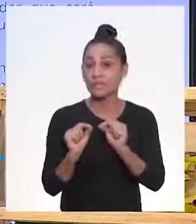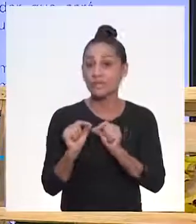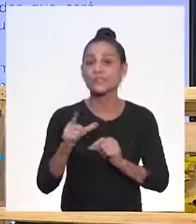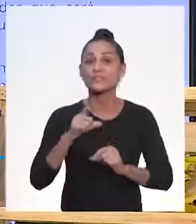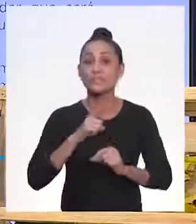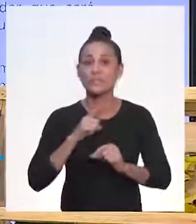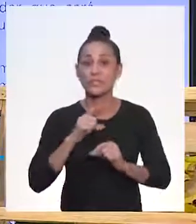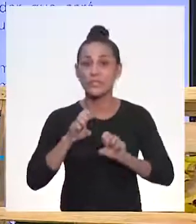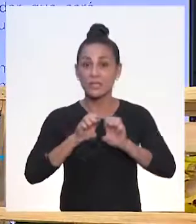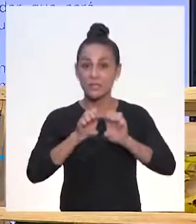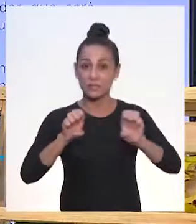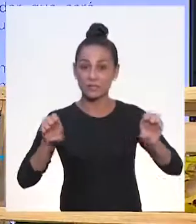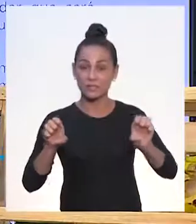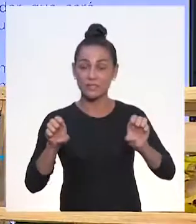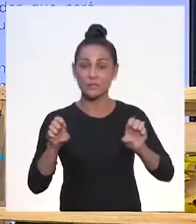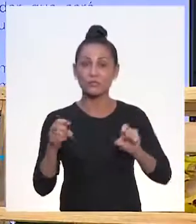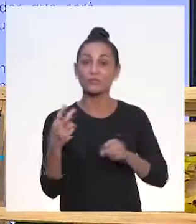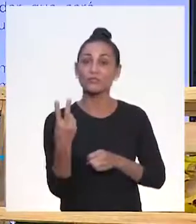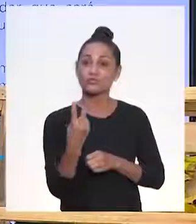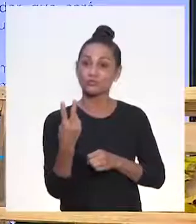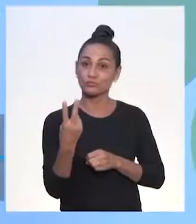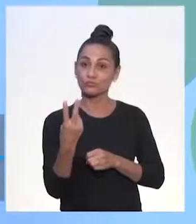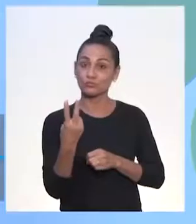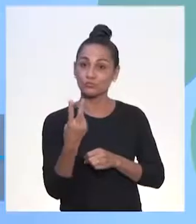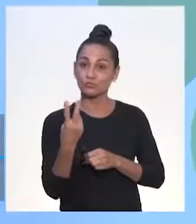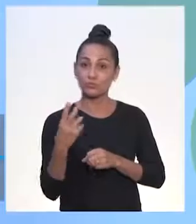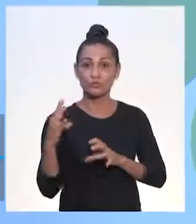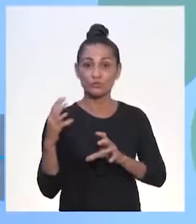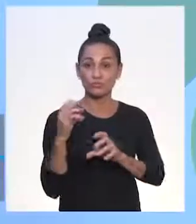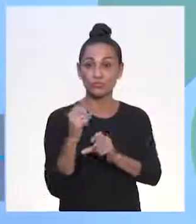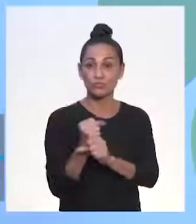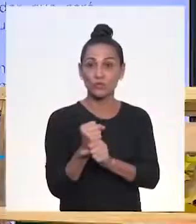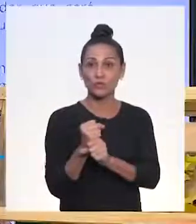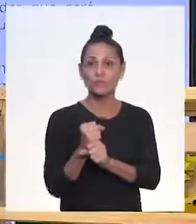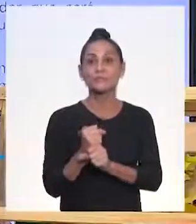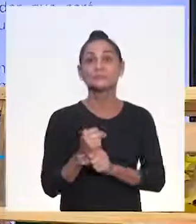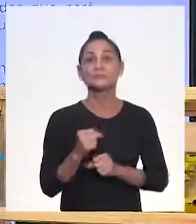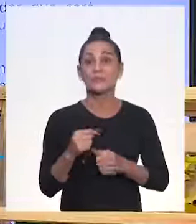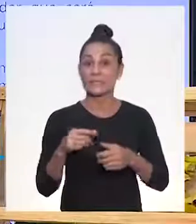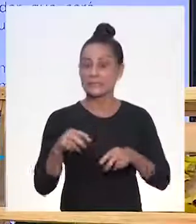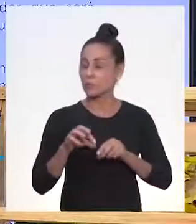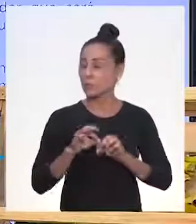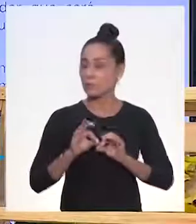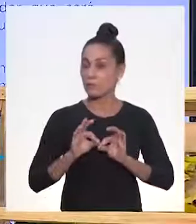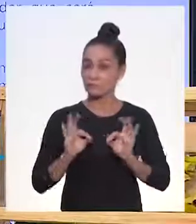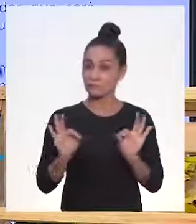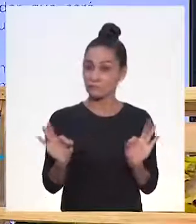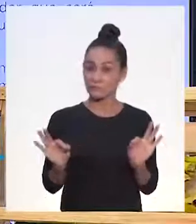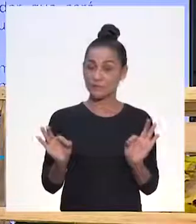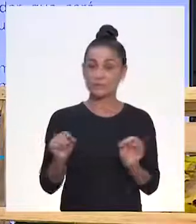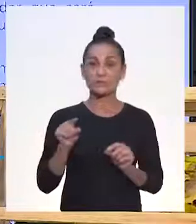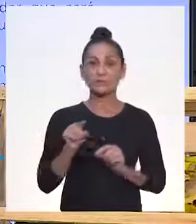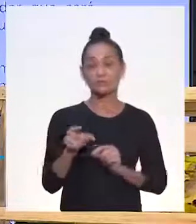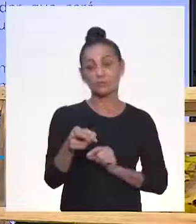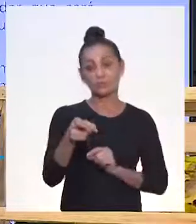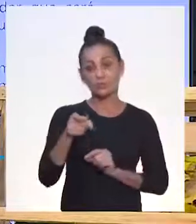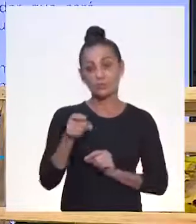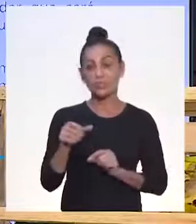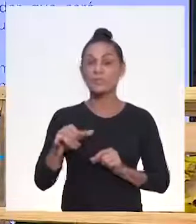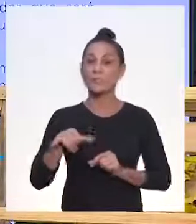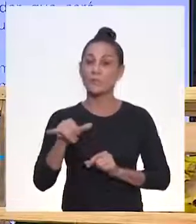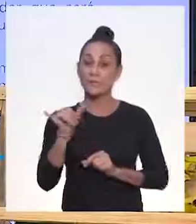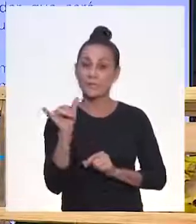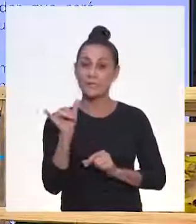duas equações. Tem que satisfazer as duas equações simultaneamente. Isso mesmo. Boa. Literalmente, aí, tanto o valor de x quanto de y tem